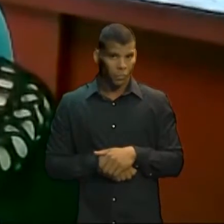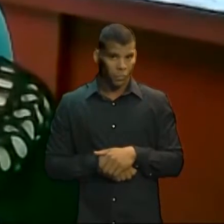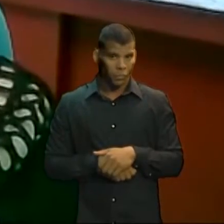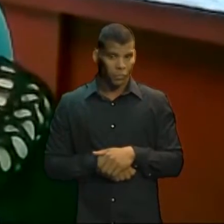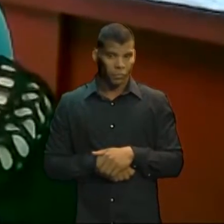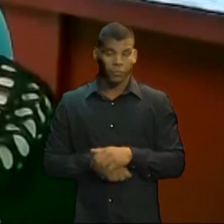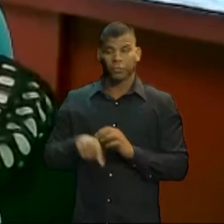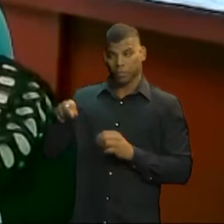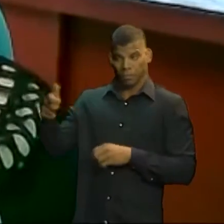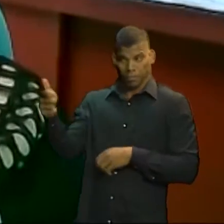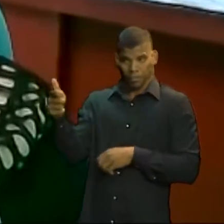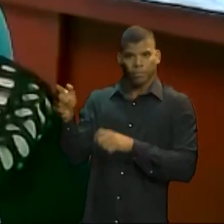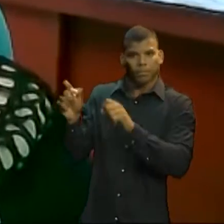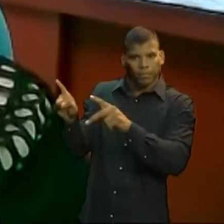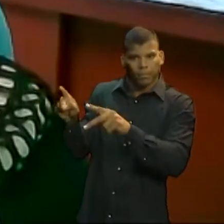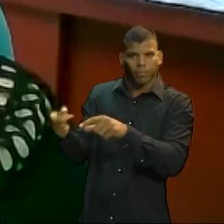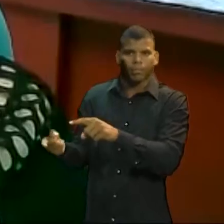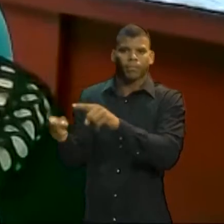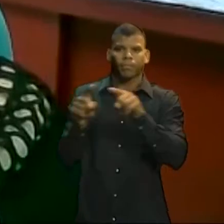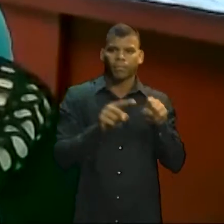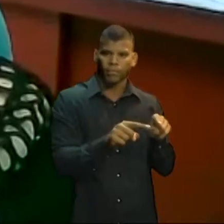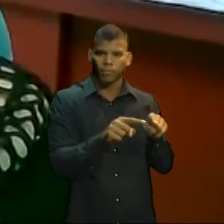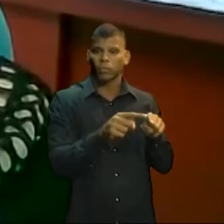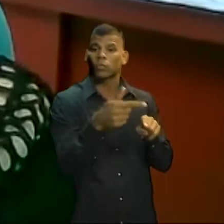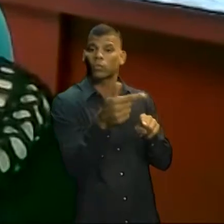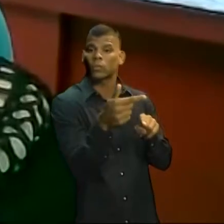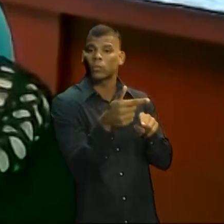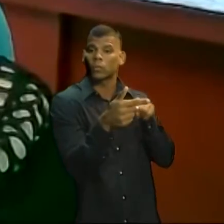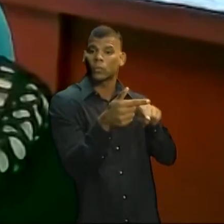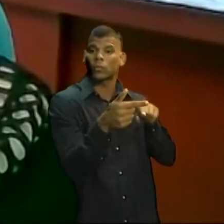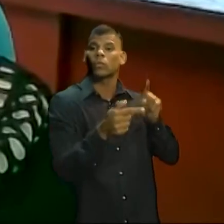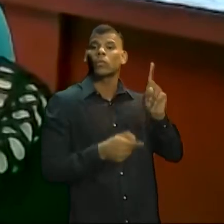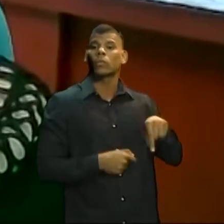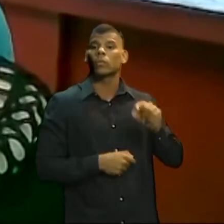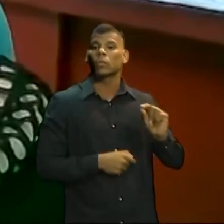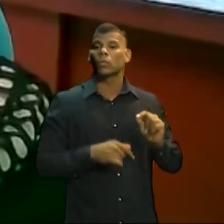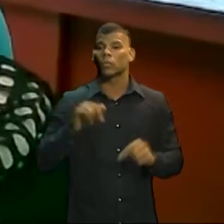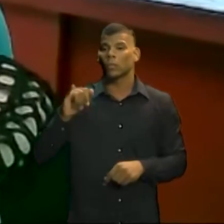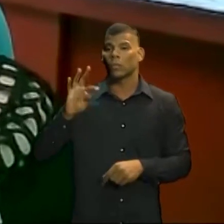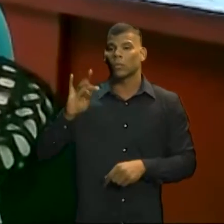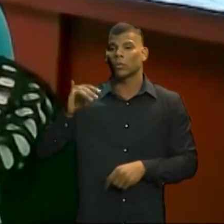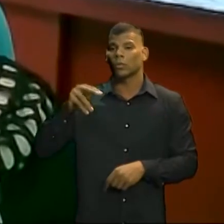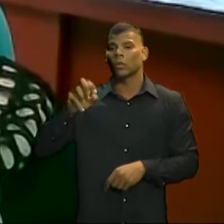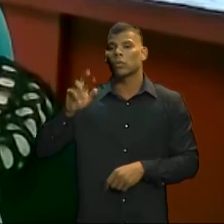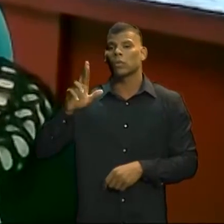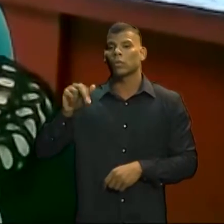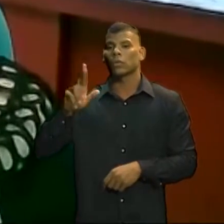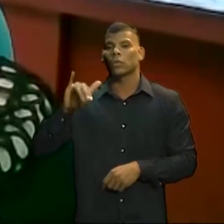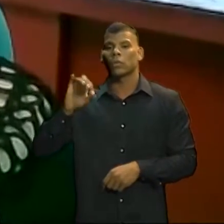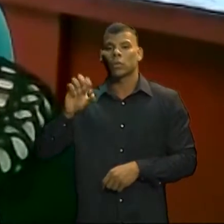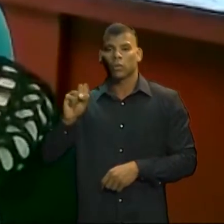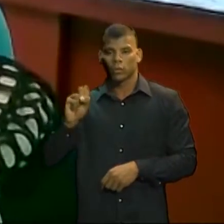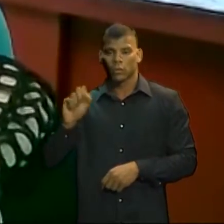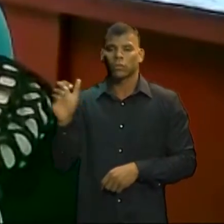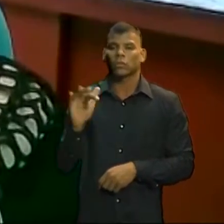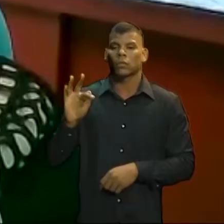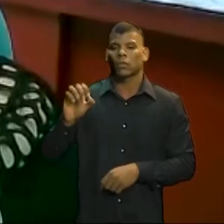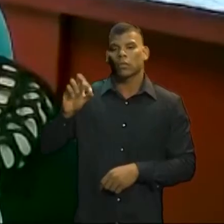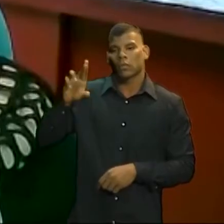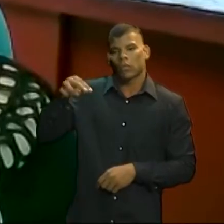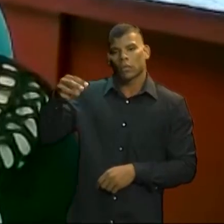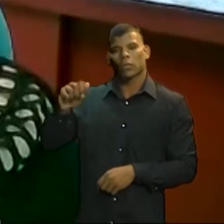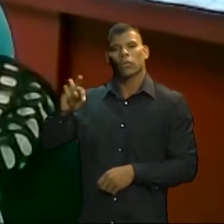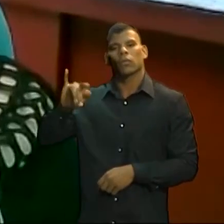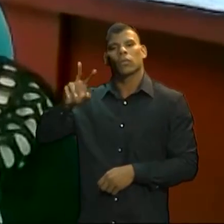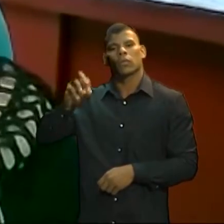parte de como o ensino médio se divide, que são os itinerários formativos. Aí os itinerários formativos é